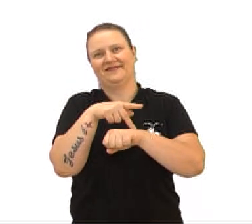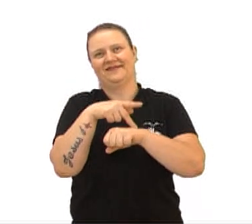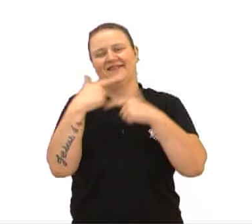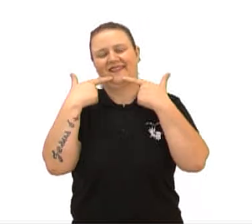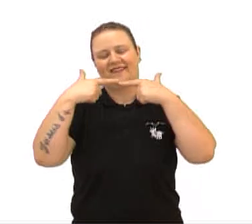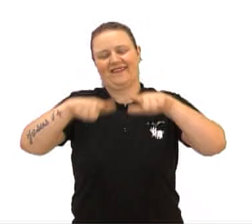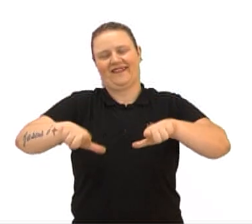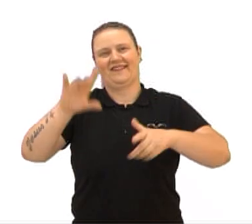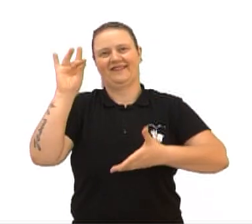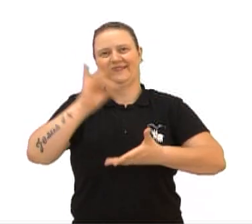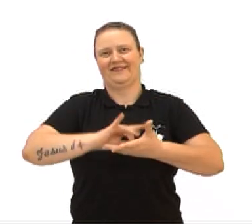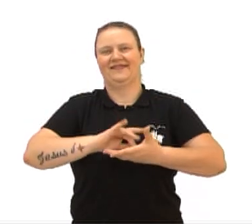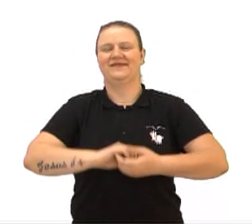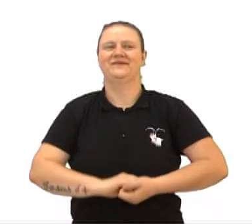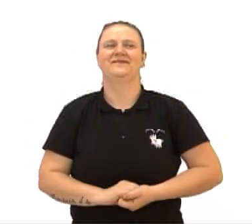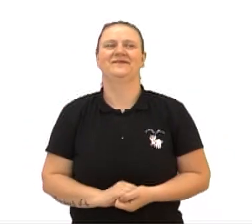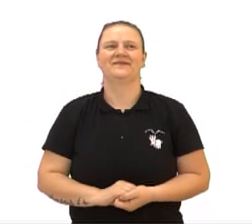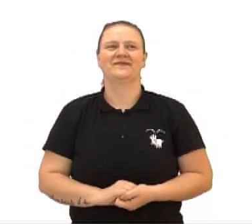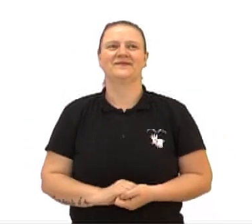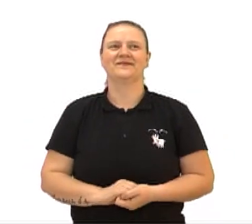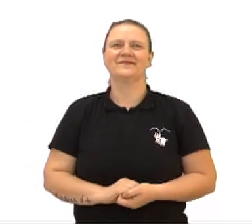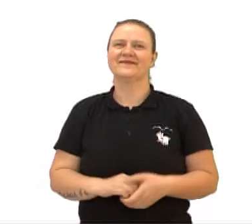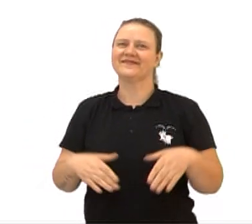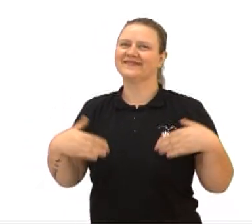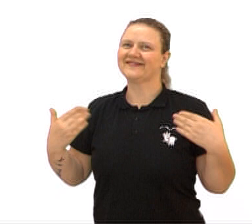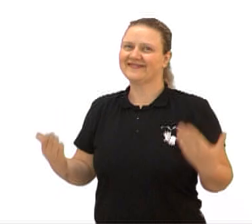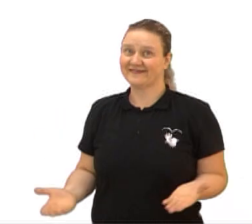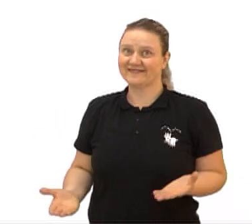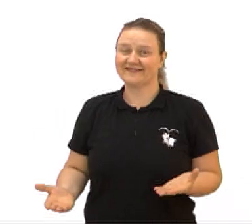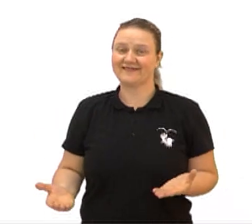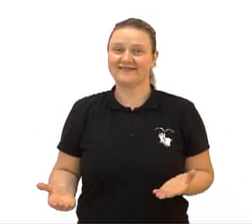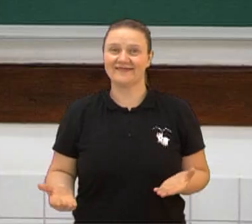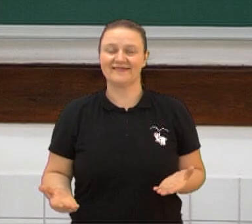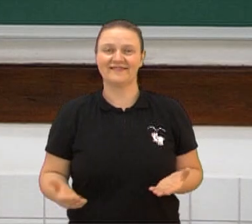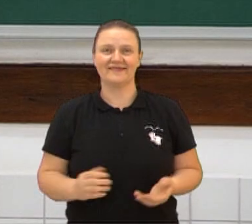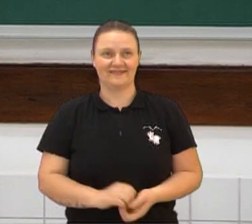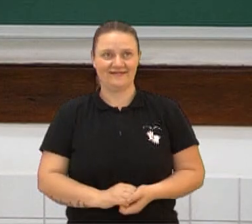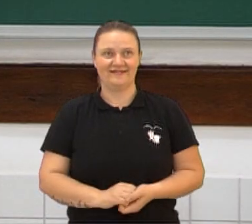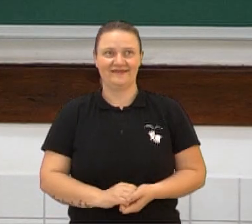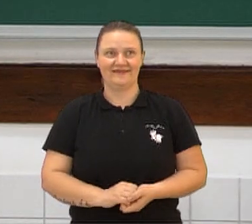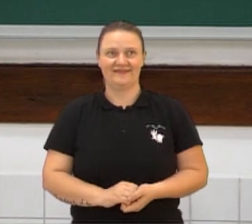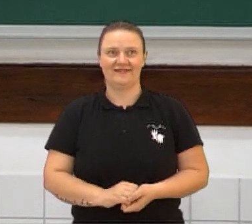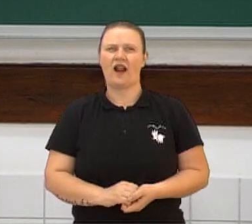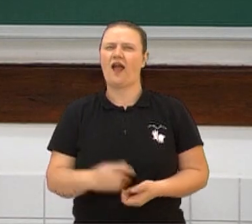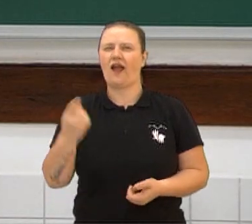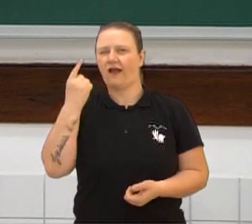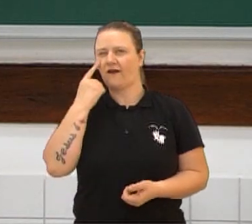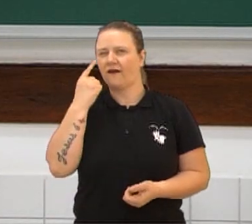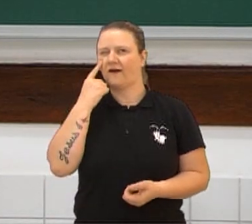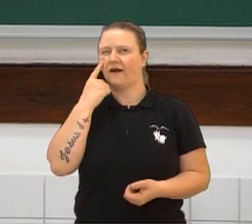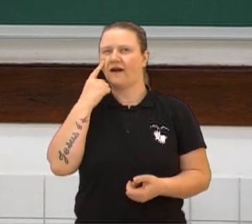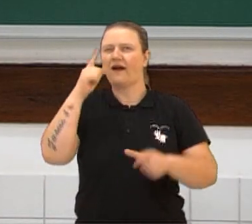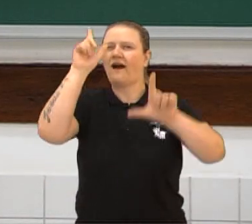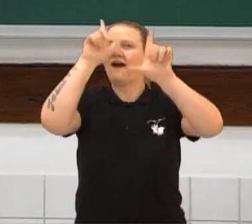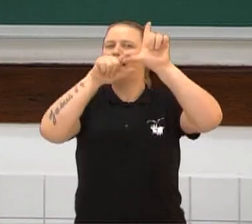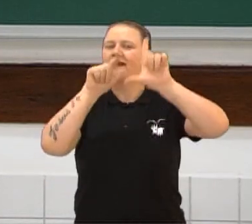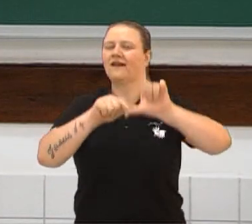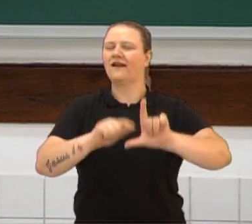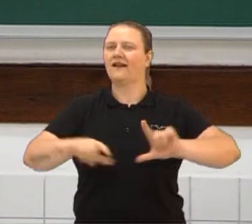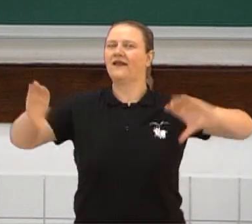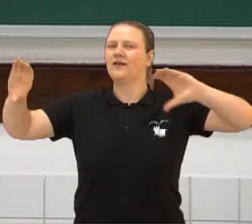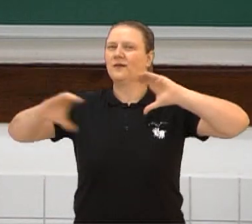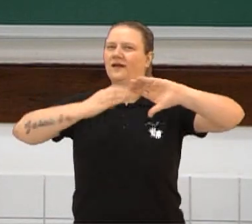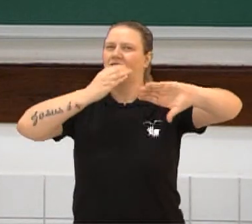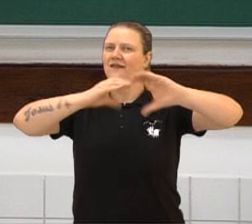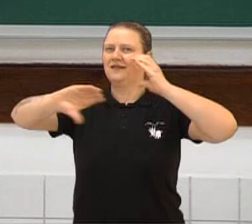língua oficial. Muy bien. Mira la siguiente letra de la canción. Vamos ler aqui agora a